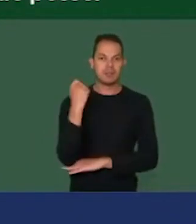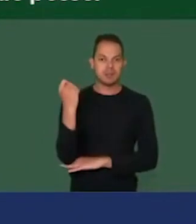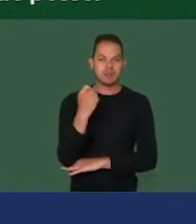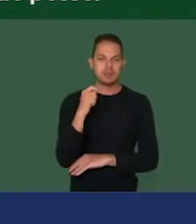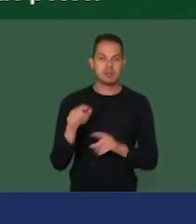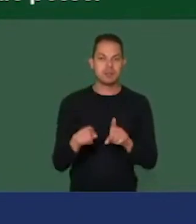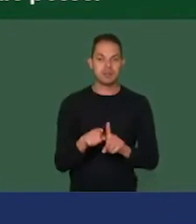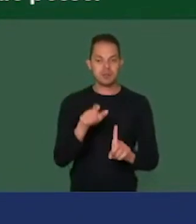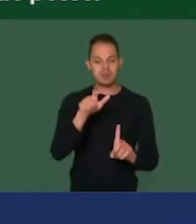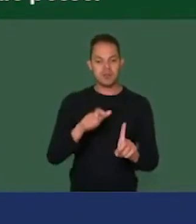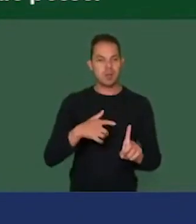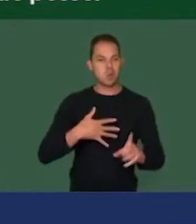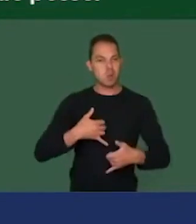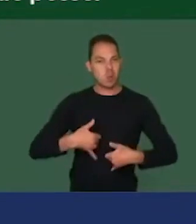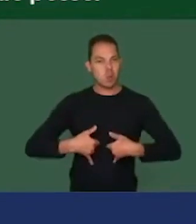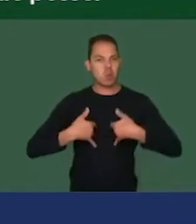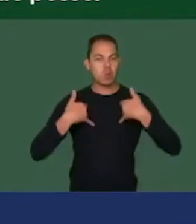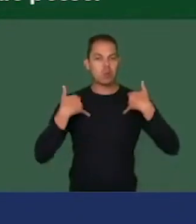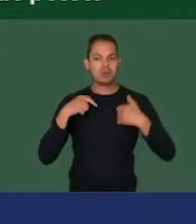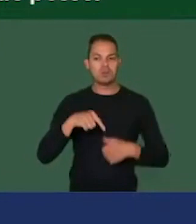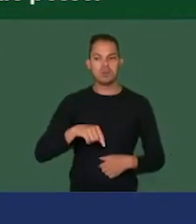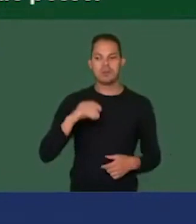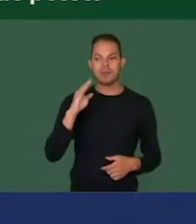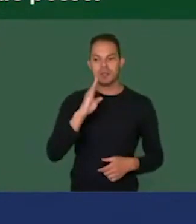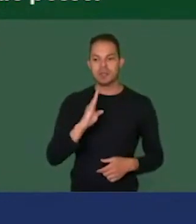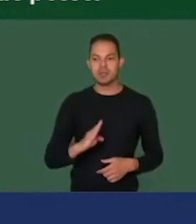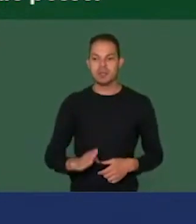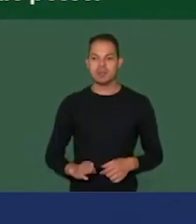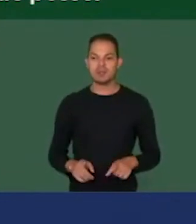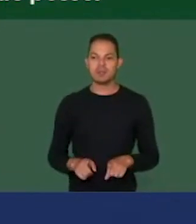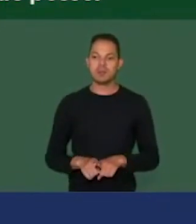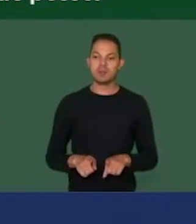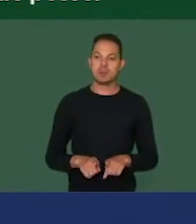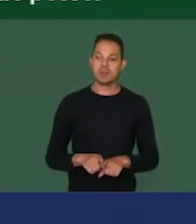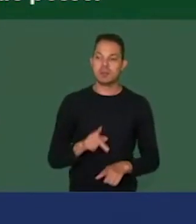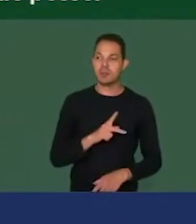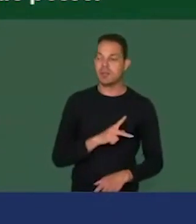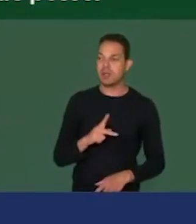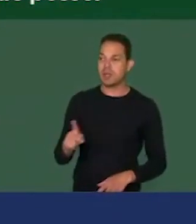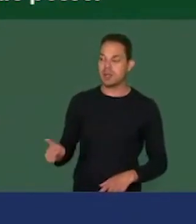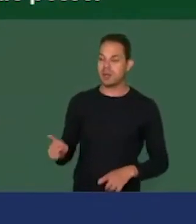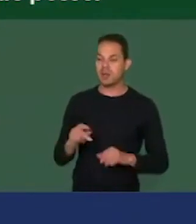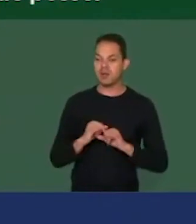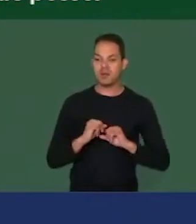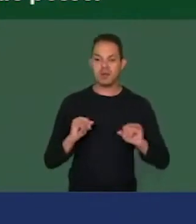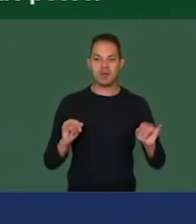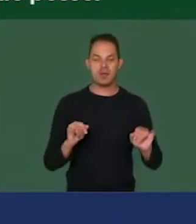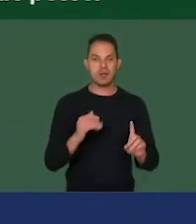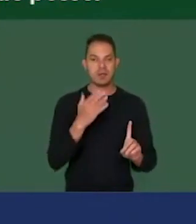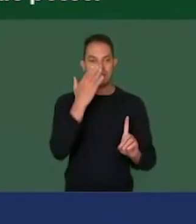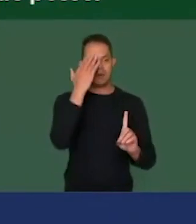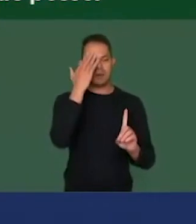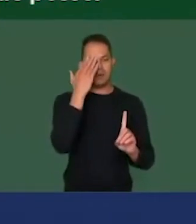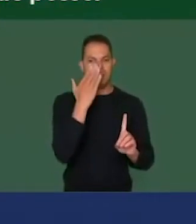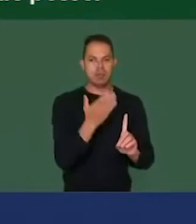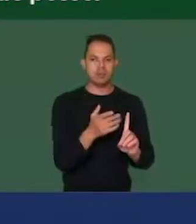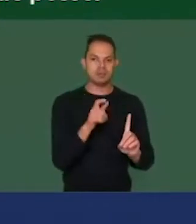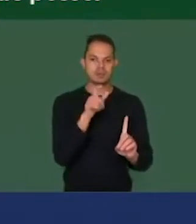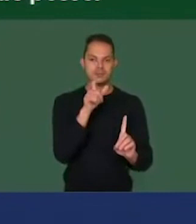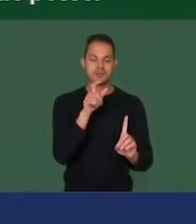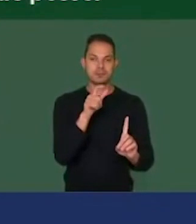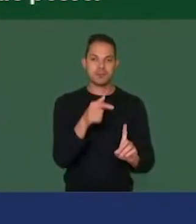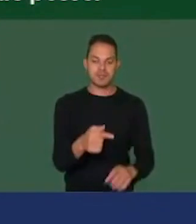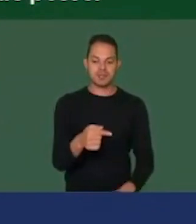o Brasil. E faço também aqui, presidente, um registro de agradecimento aos